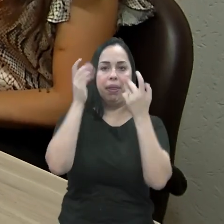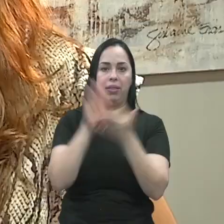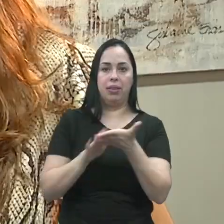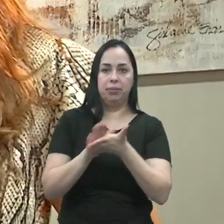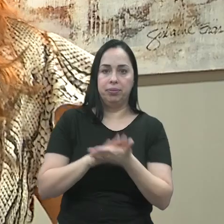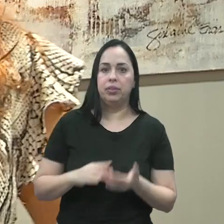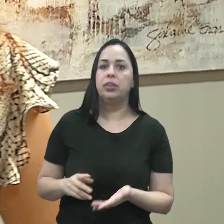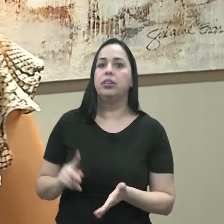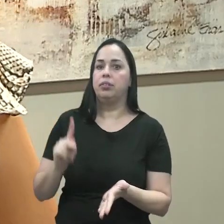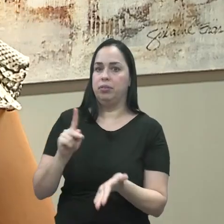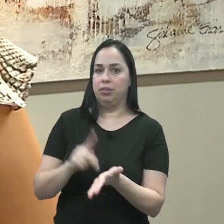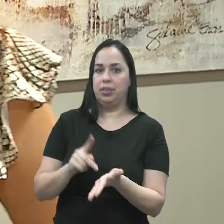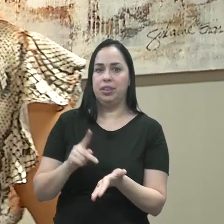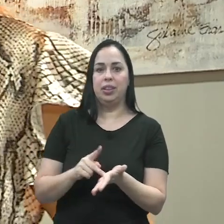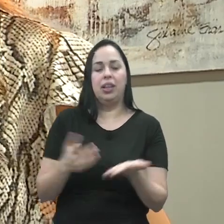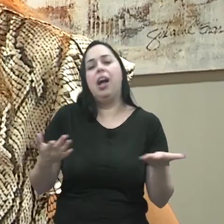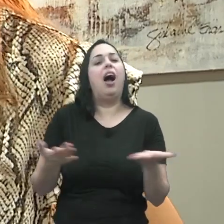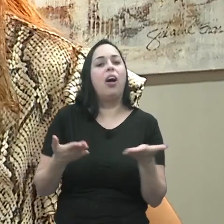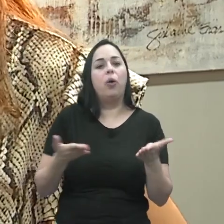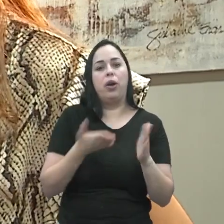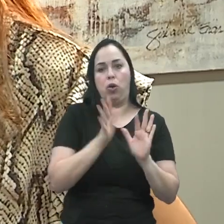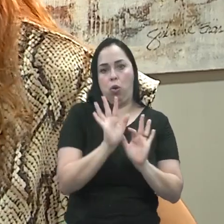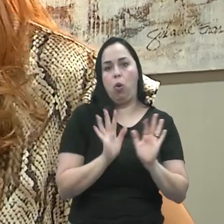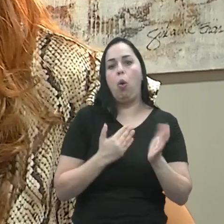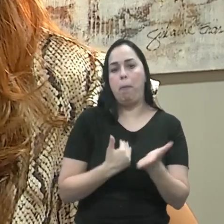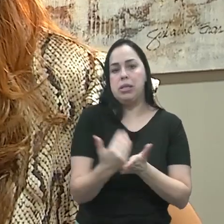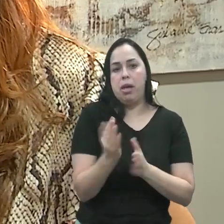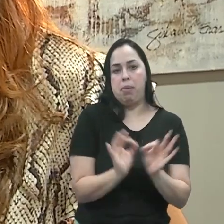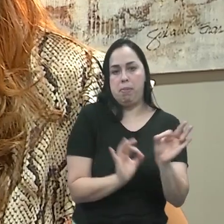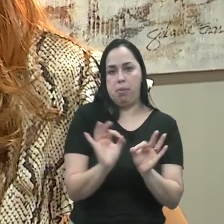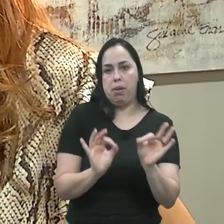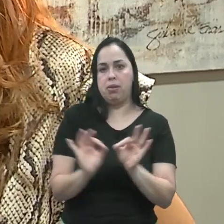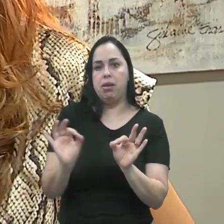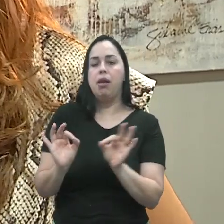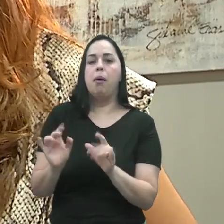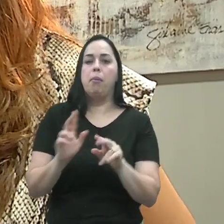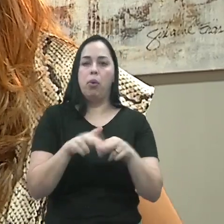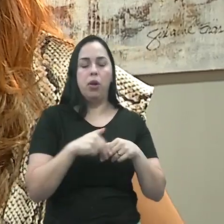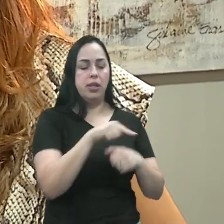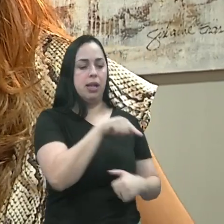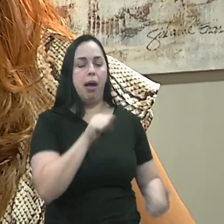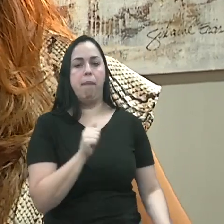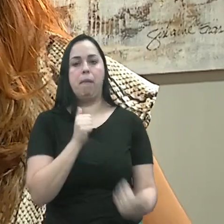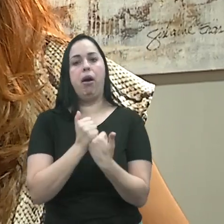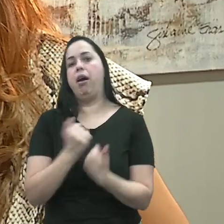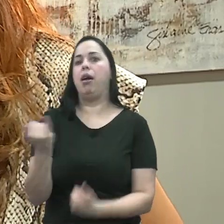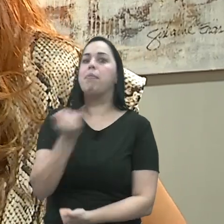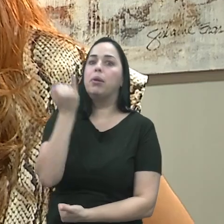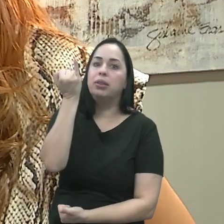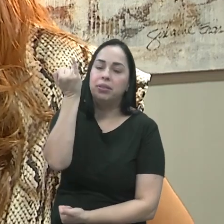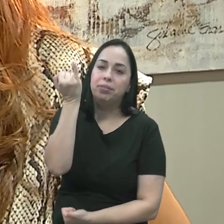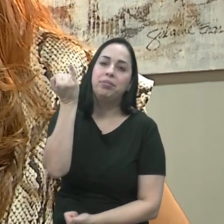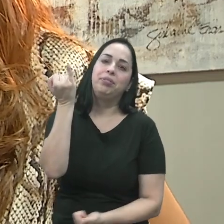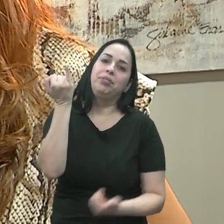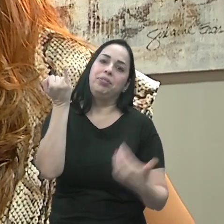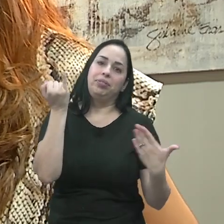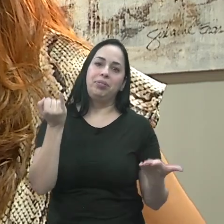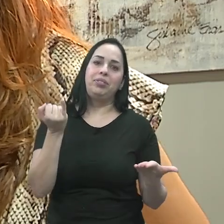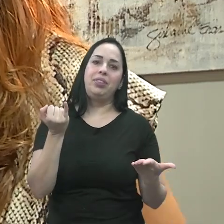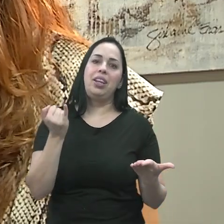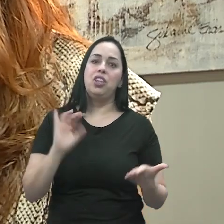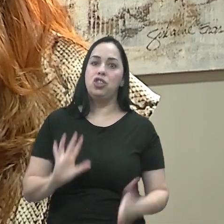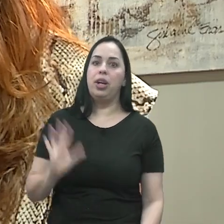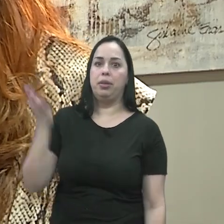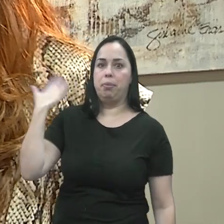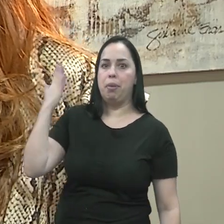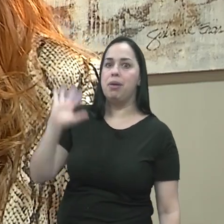cabeça. Recentemente eu estou mais organizada e eu acho que a assessoria contábil ajuda muito nesse ponto, né?